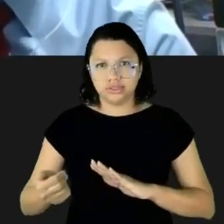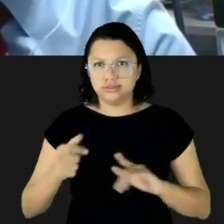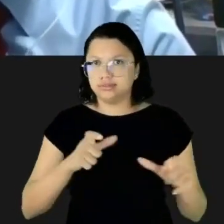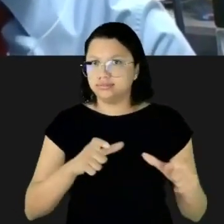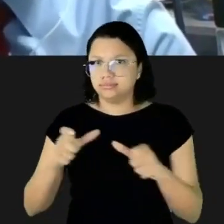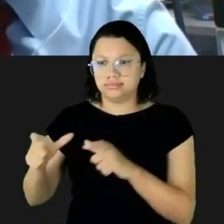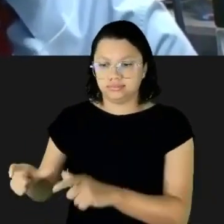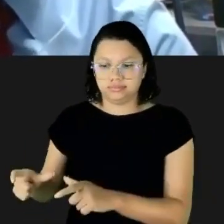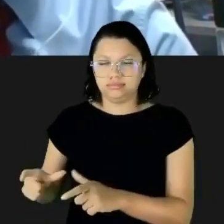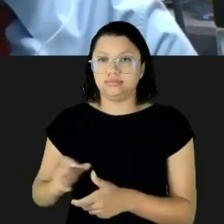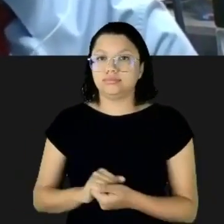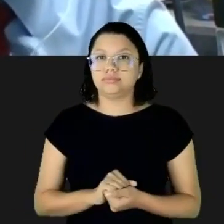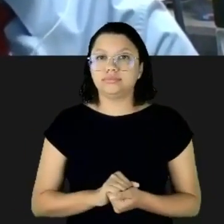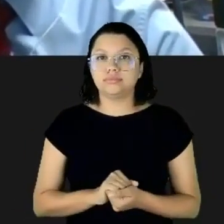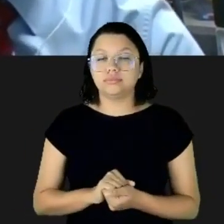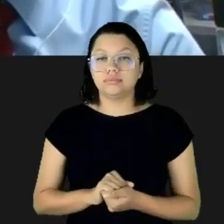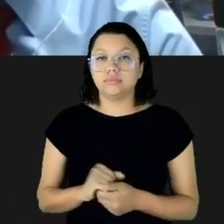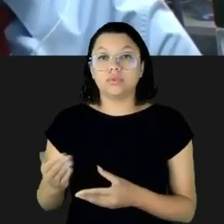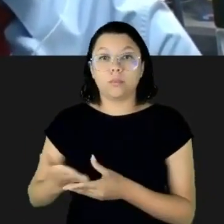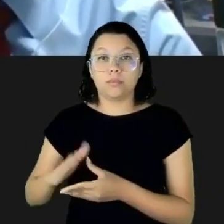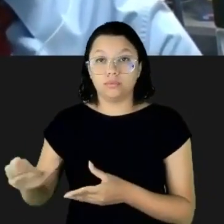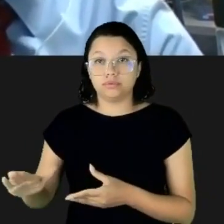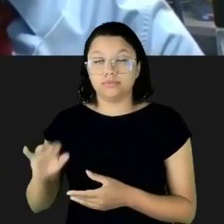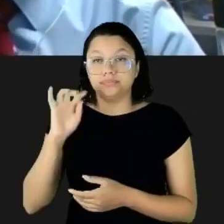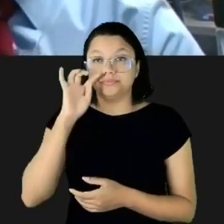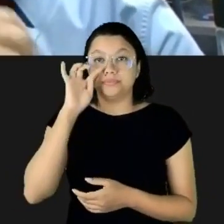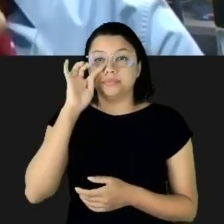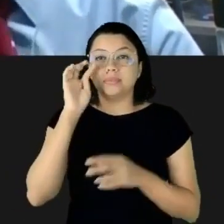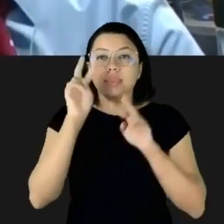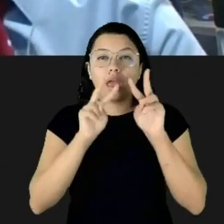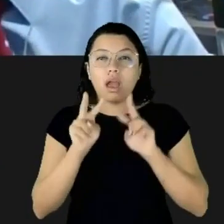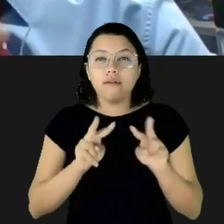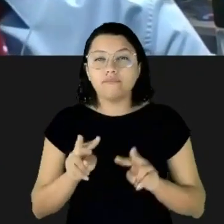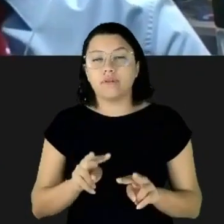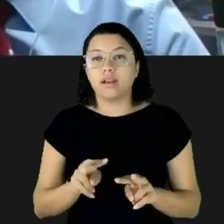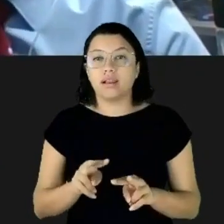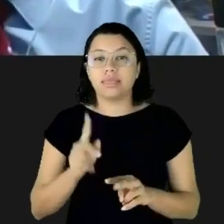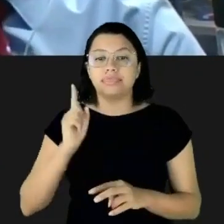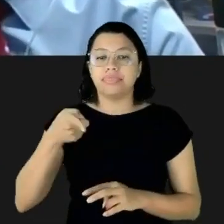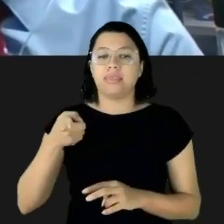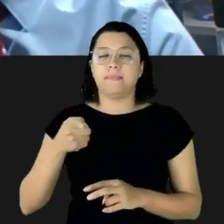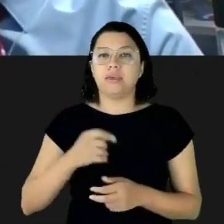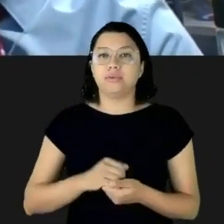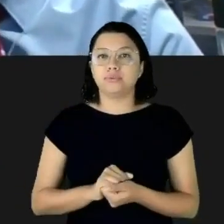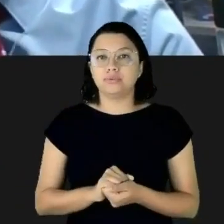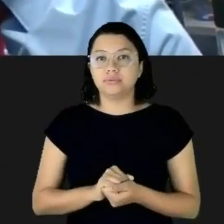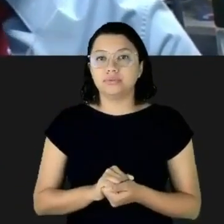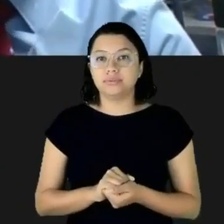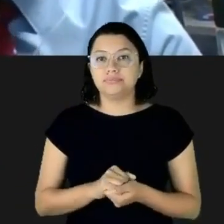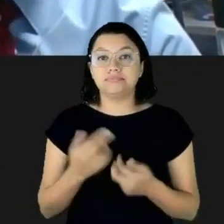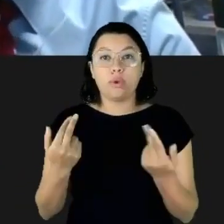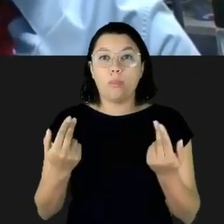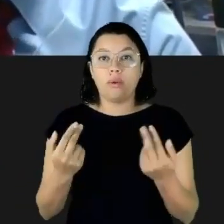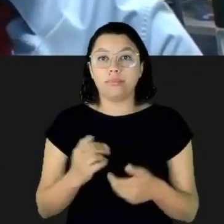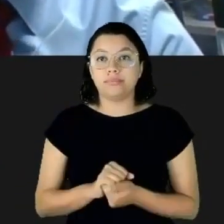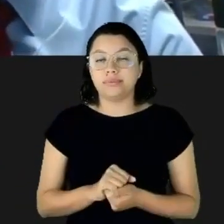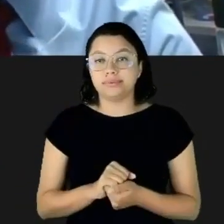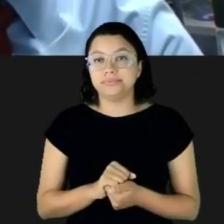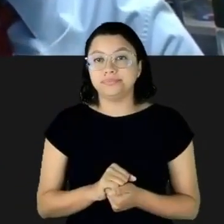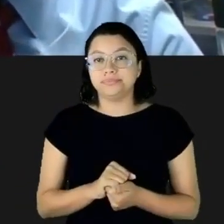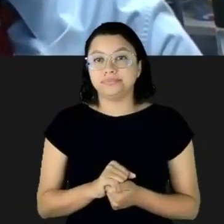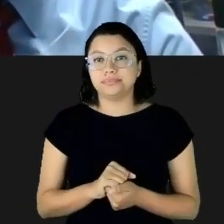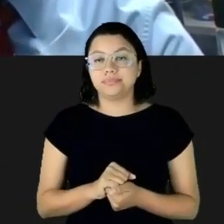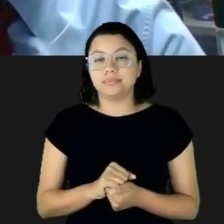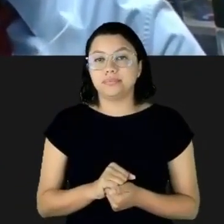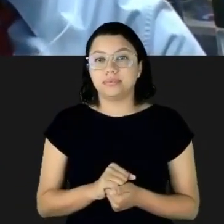já tira dali o processo o avaliar determinações também a mesma coisa